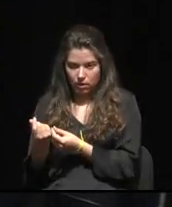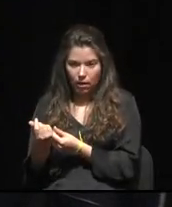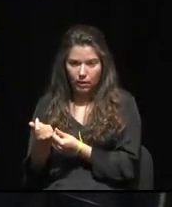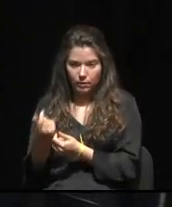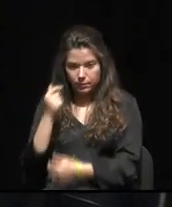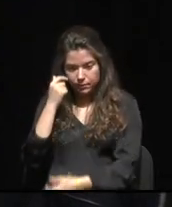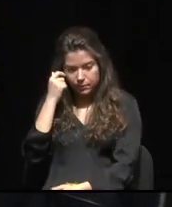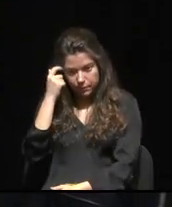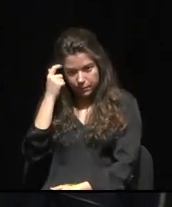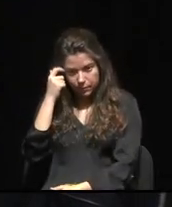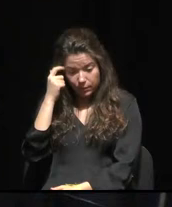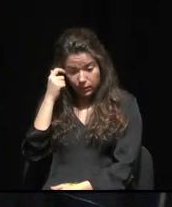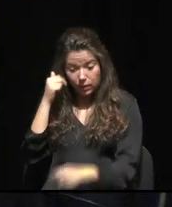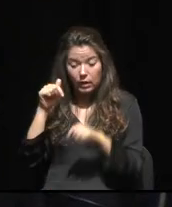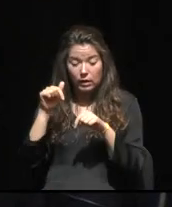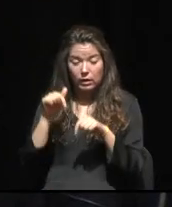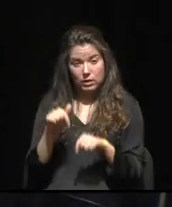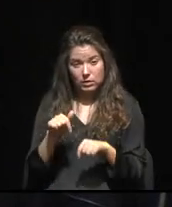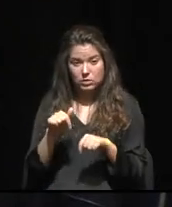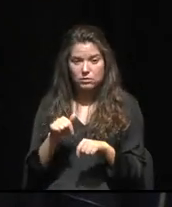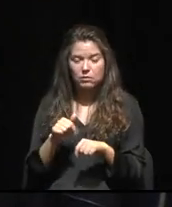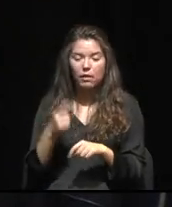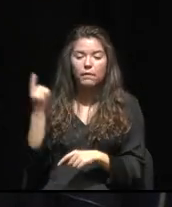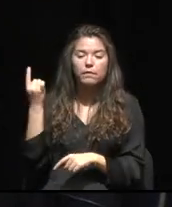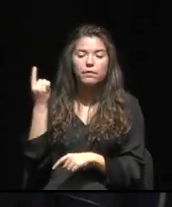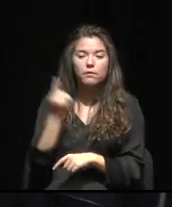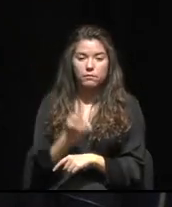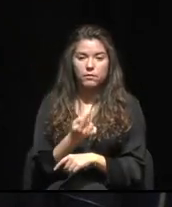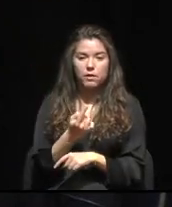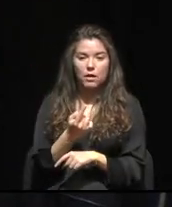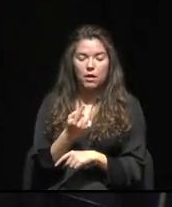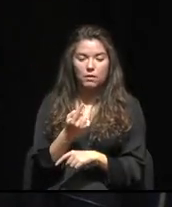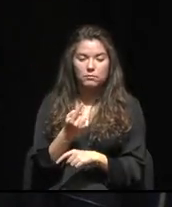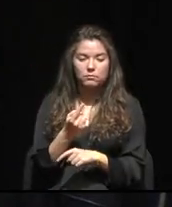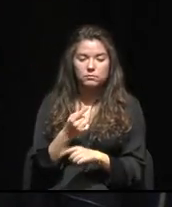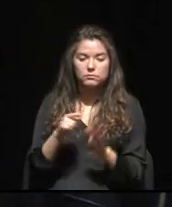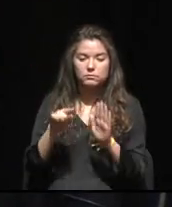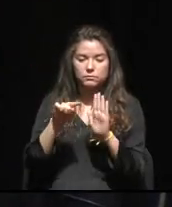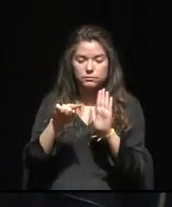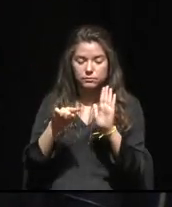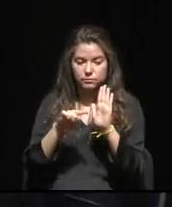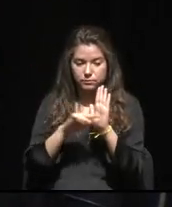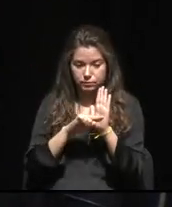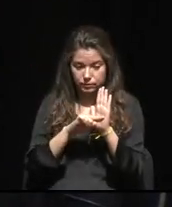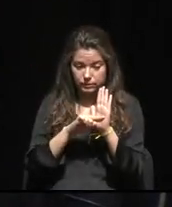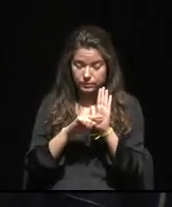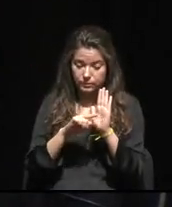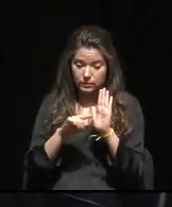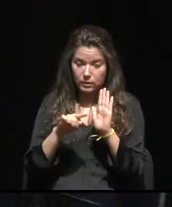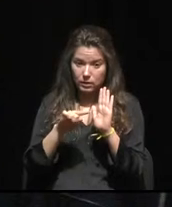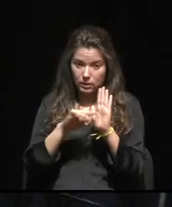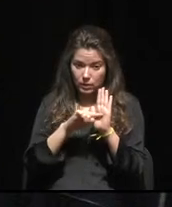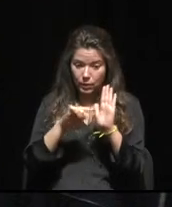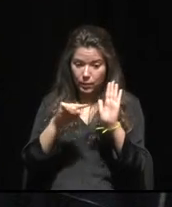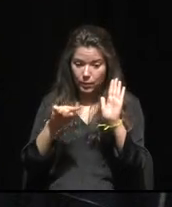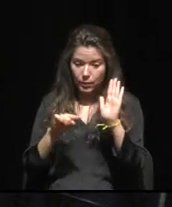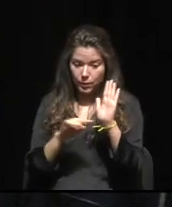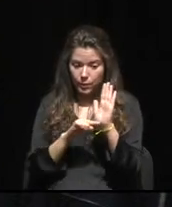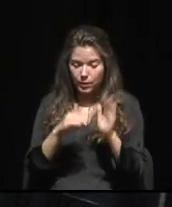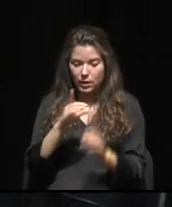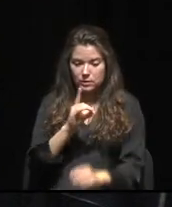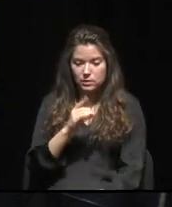remuneratória este trabalhador deveria ter sido reposicionado entre a sexta entre a sexta e a